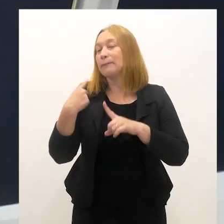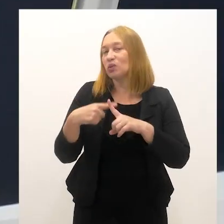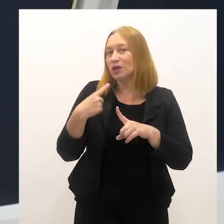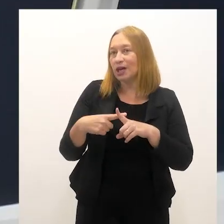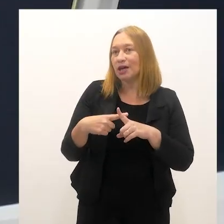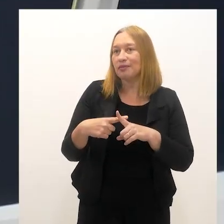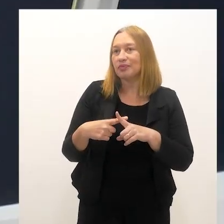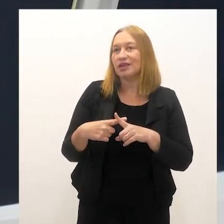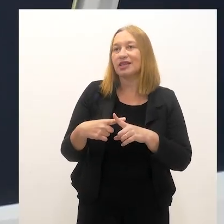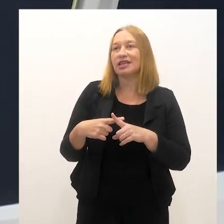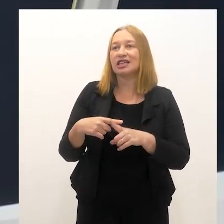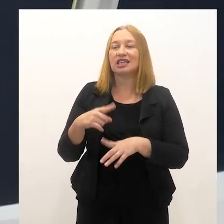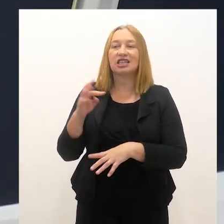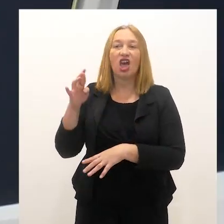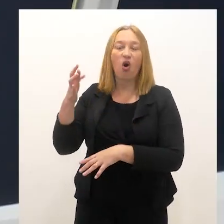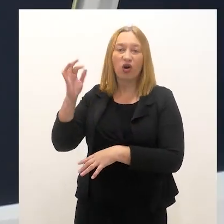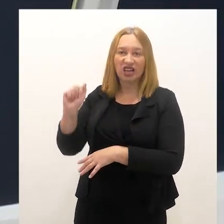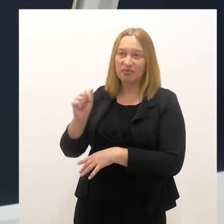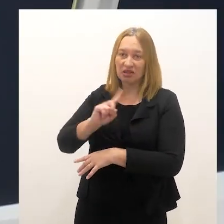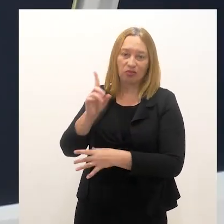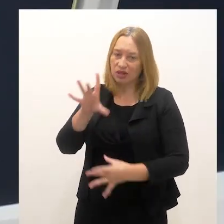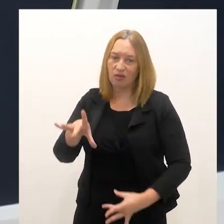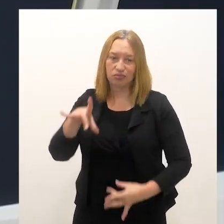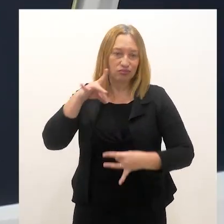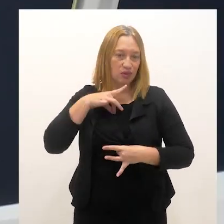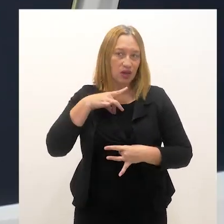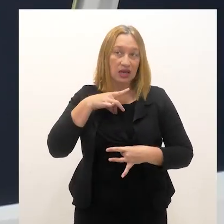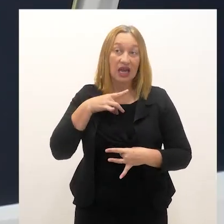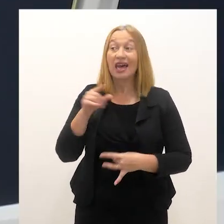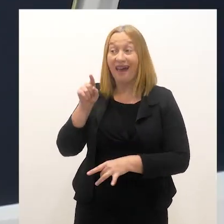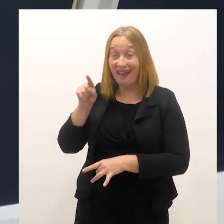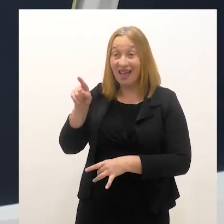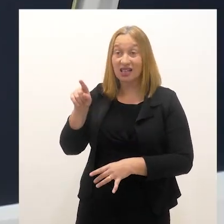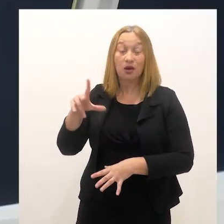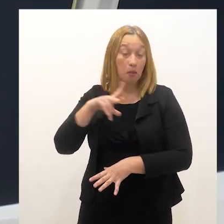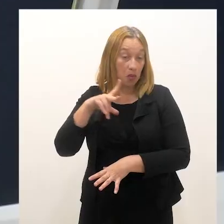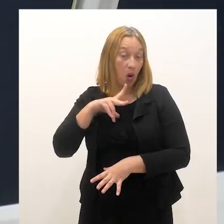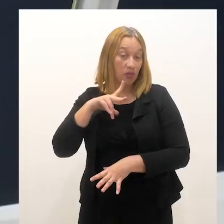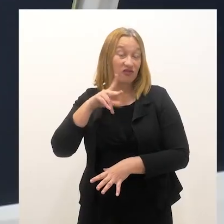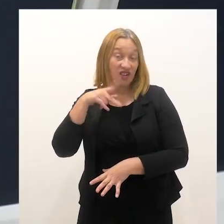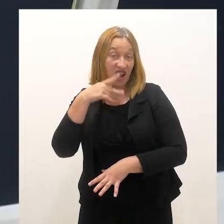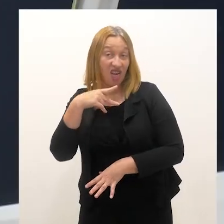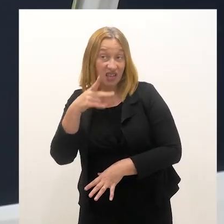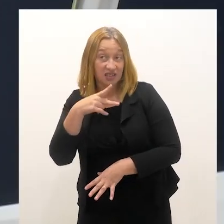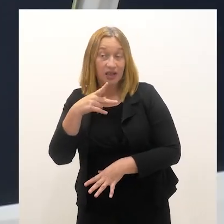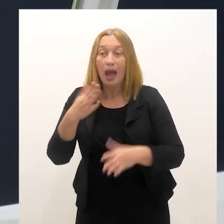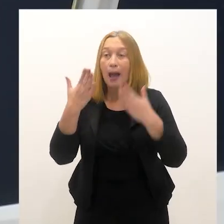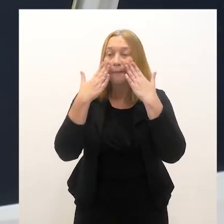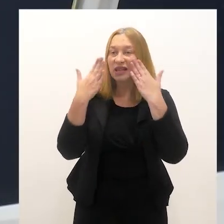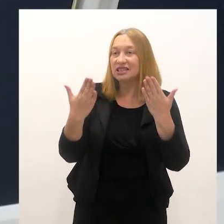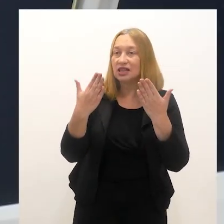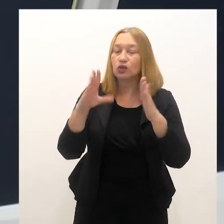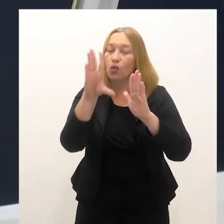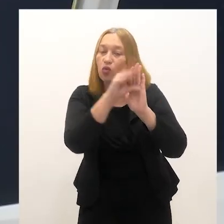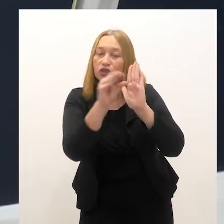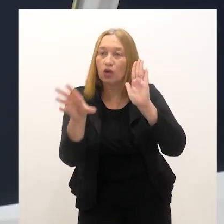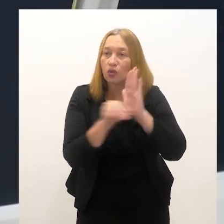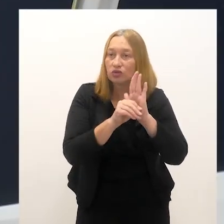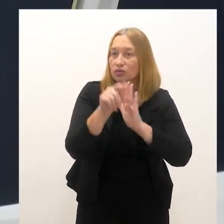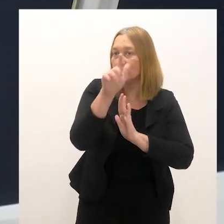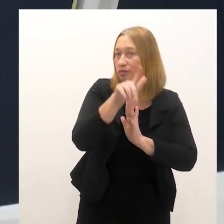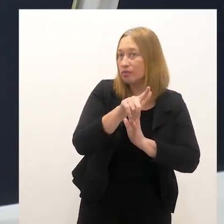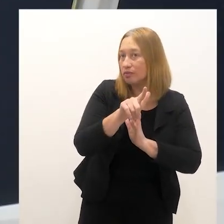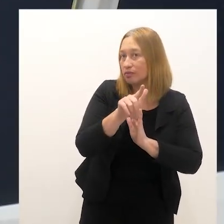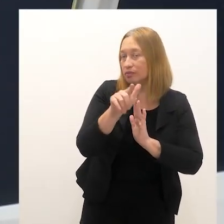eles teoricamente não estavam interpretando um personagem, eram eles ali de cara limpa, apresentando conteúdo